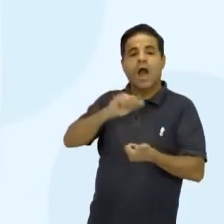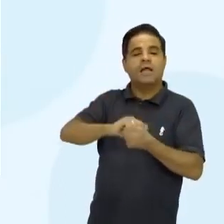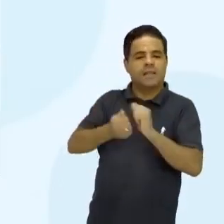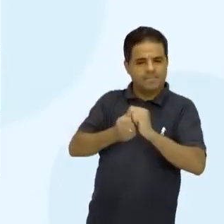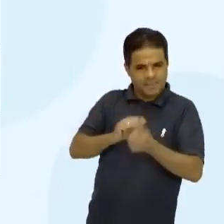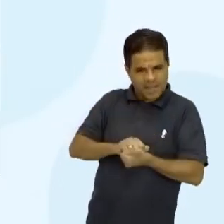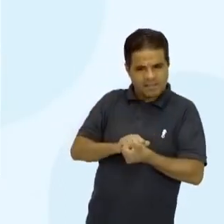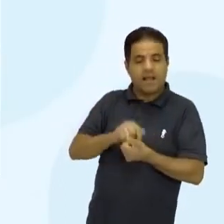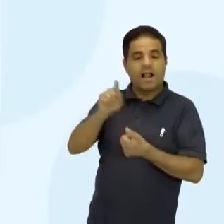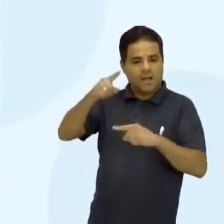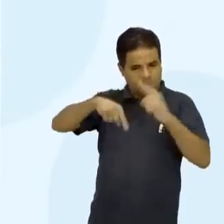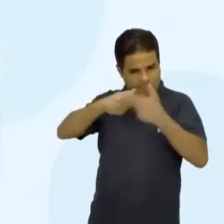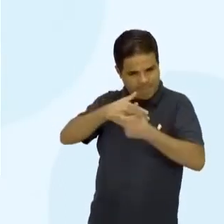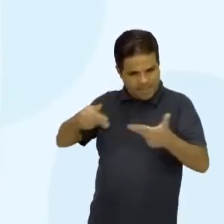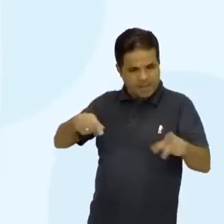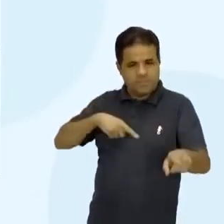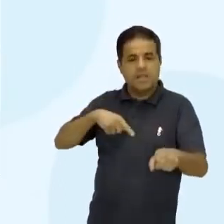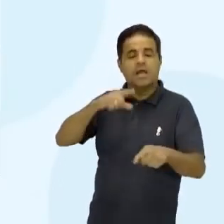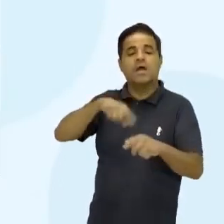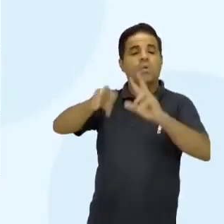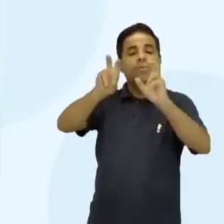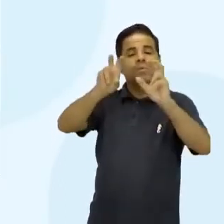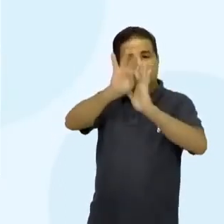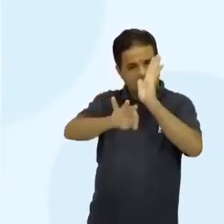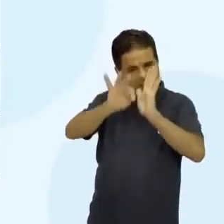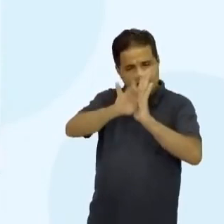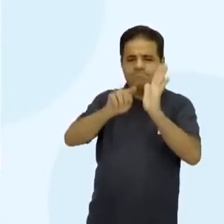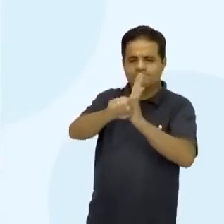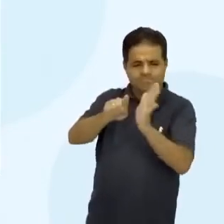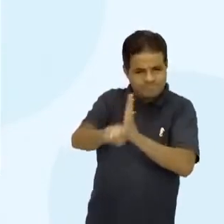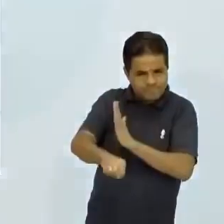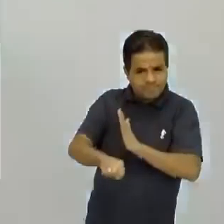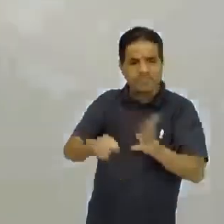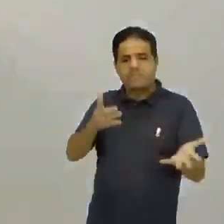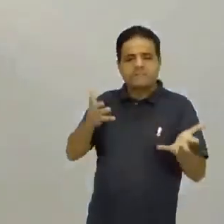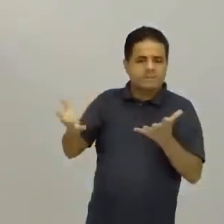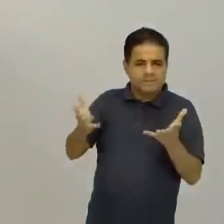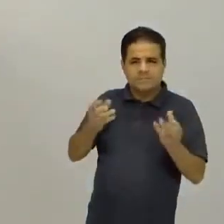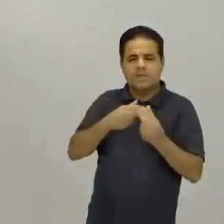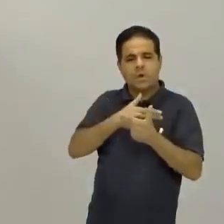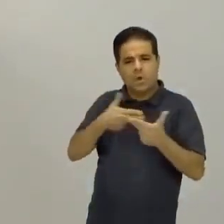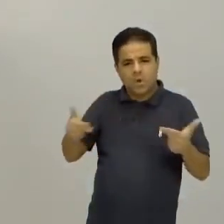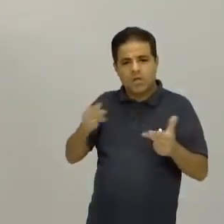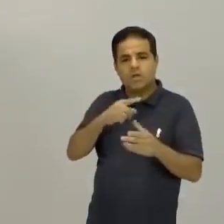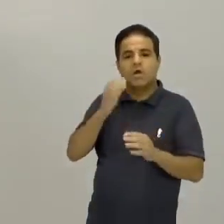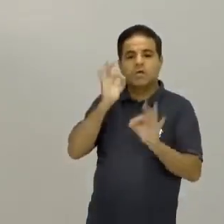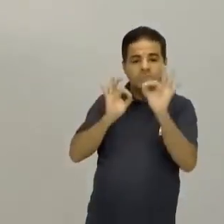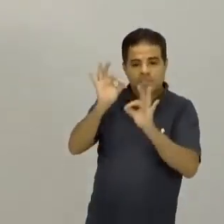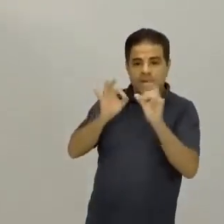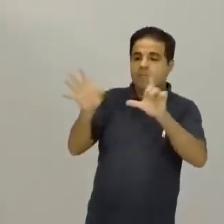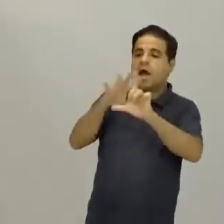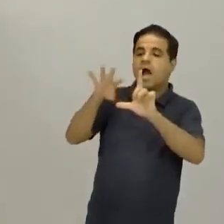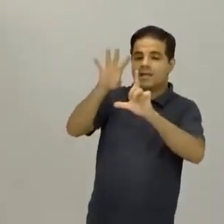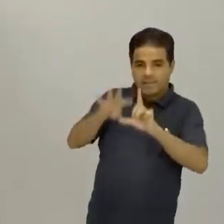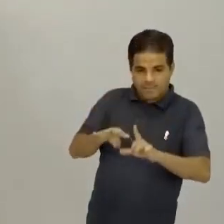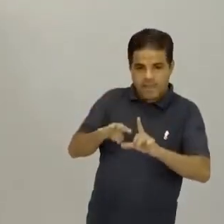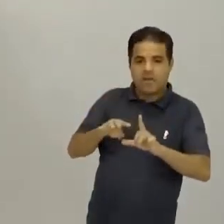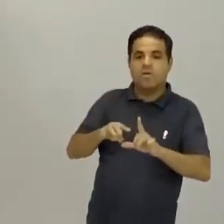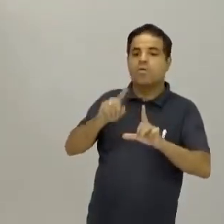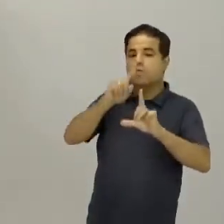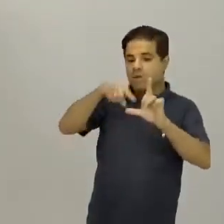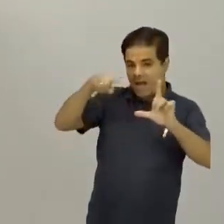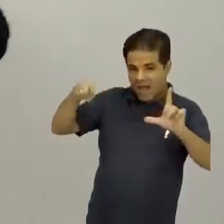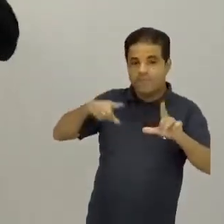adaptada. Então, lá no material de vocês tem um texto, tem várias perguntas. Para não ficar muito extenso, a gente construiu a tabela. Então, o gráfico é o gráfico que tem